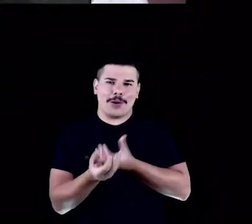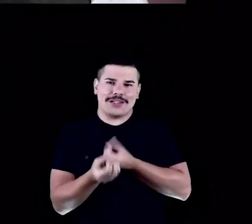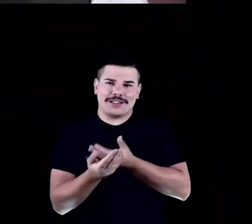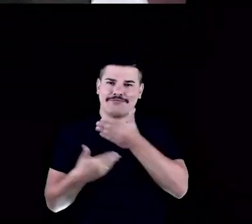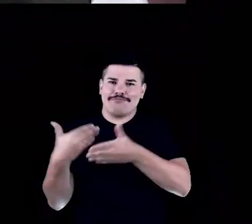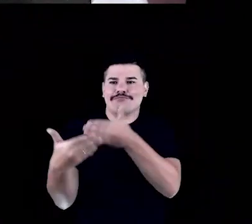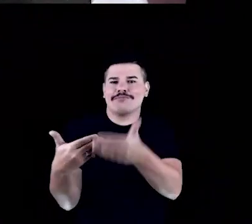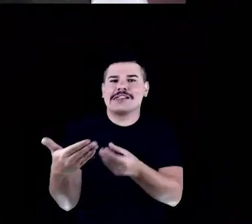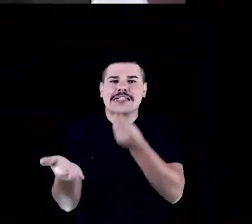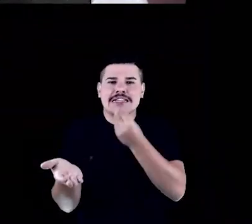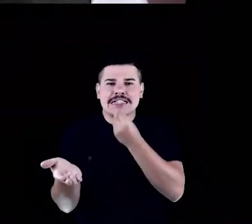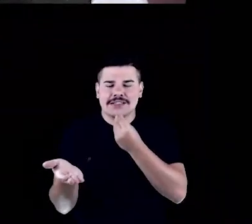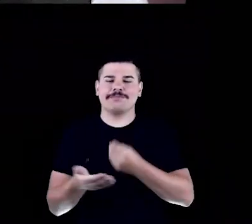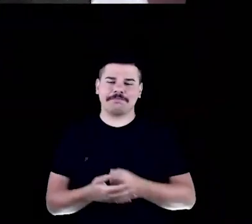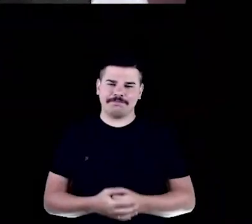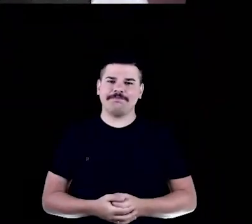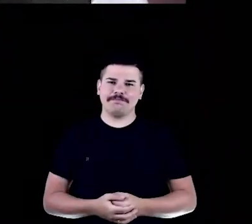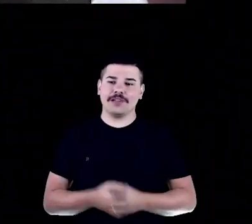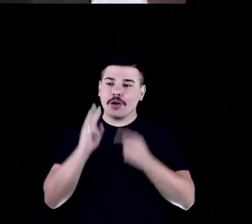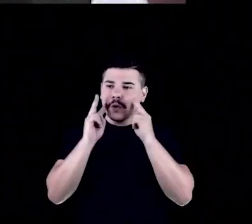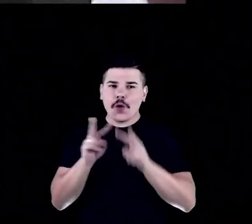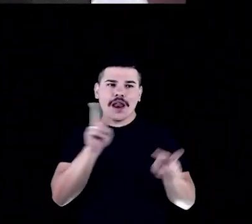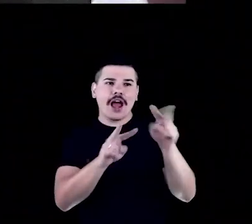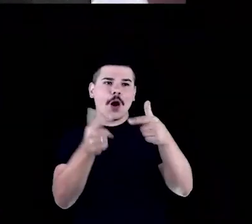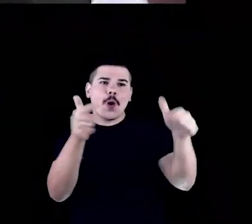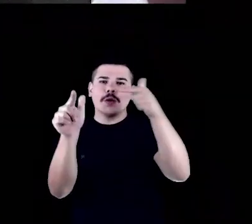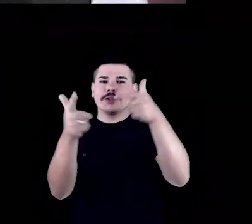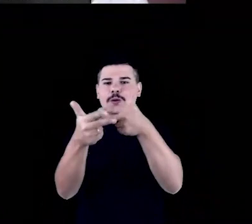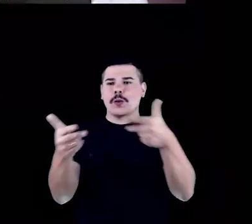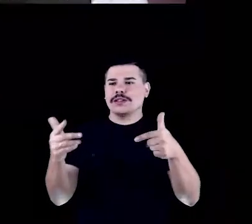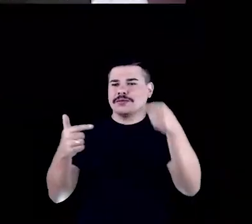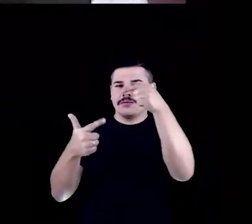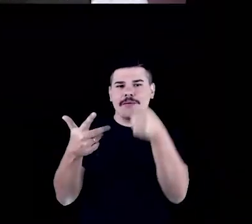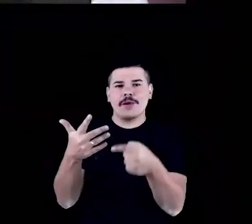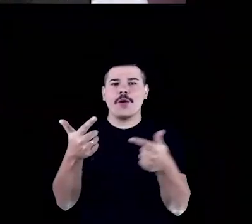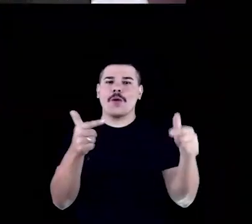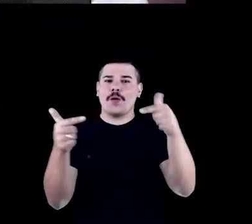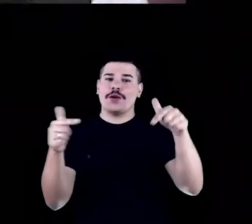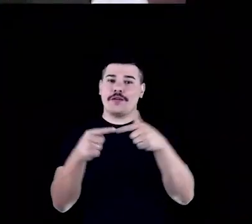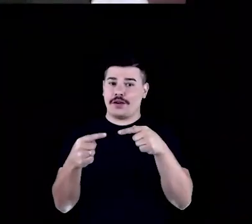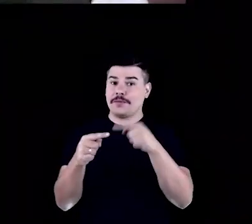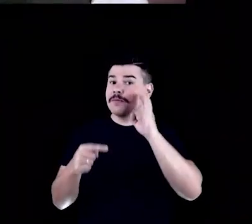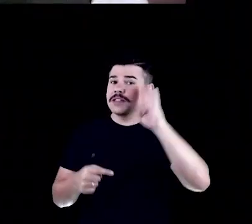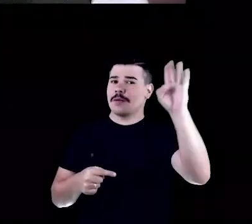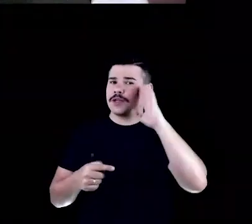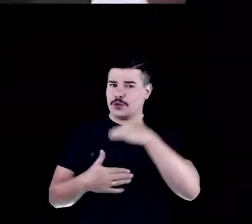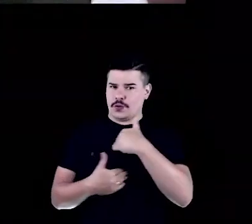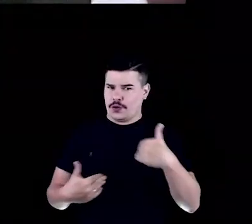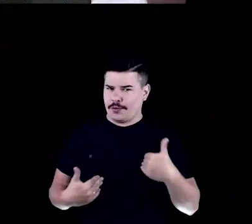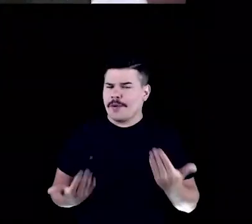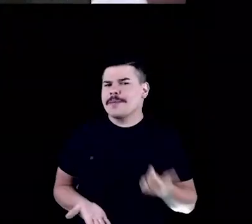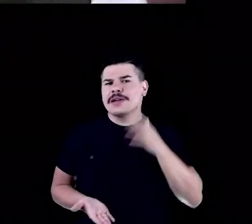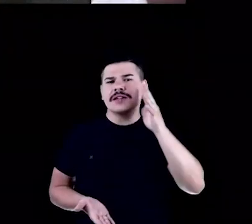construindo logopeias sem fim, assim. Vamos olhar para outras coisas, outros aspectos do poema também. Principalmente